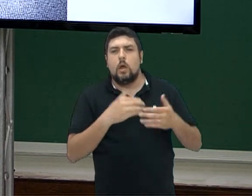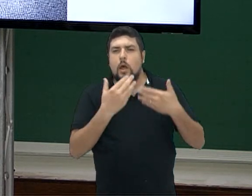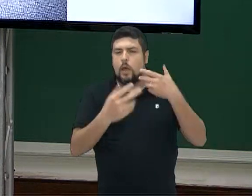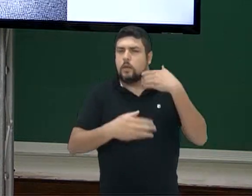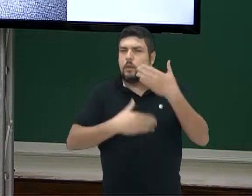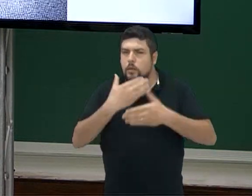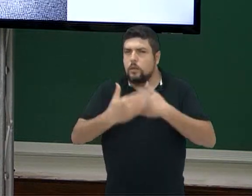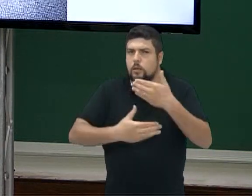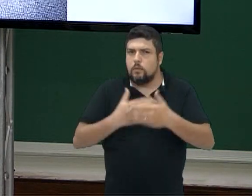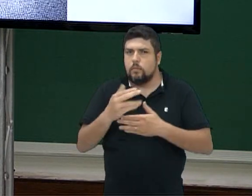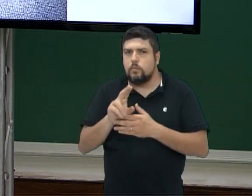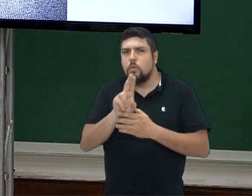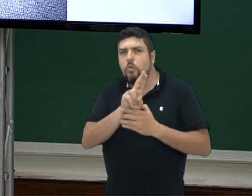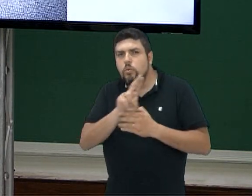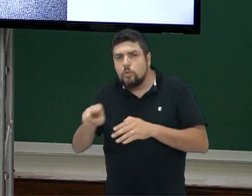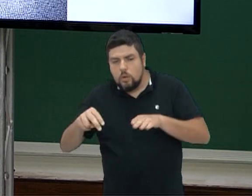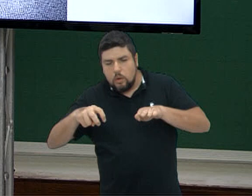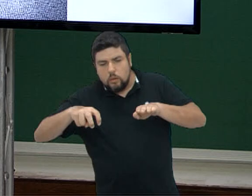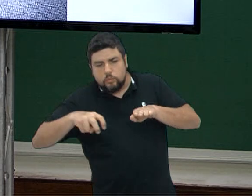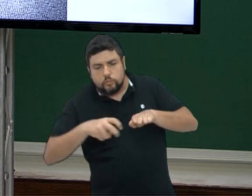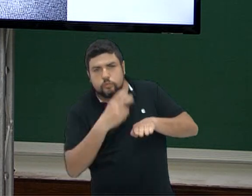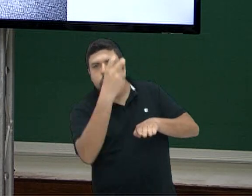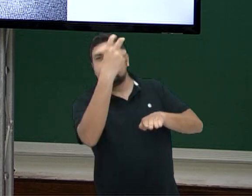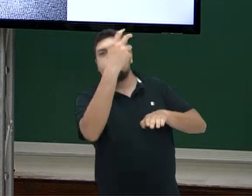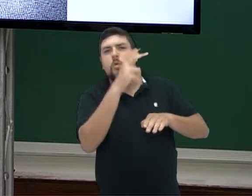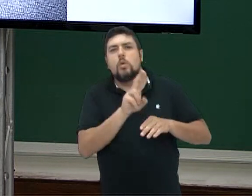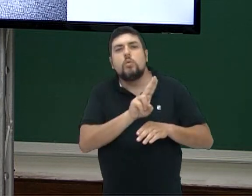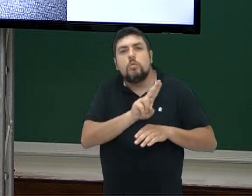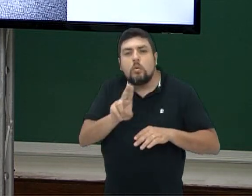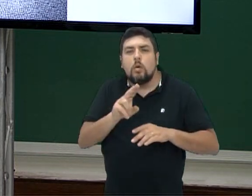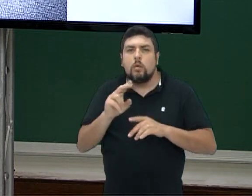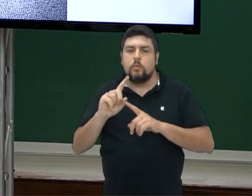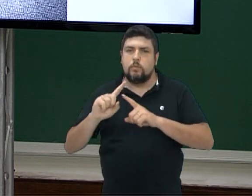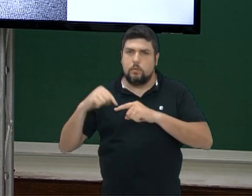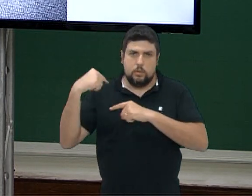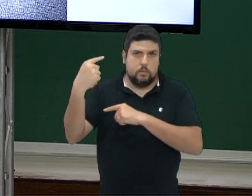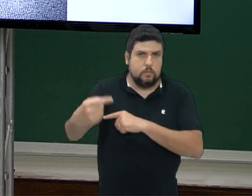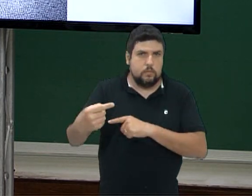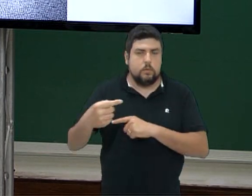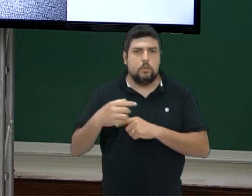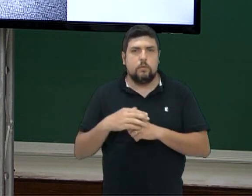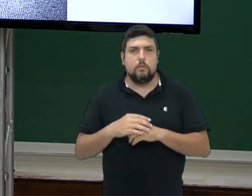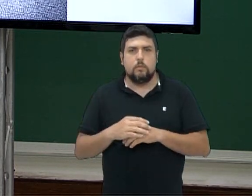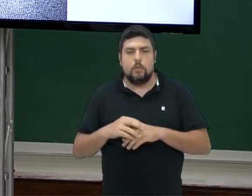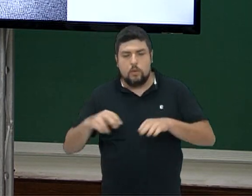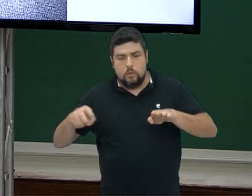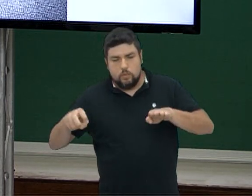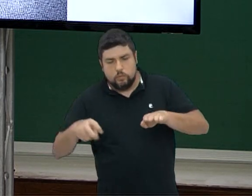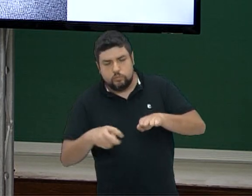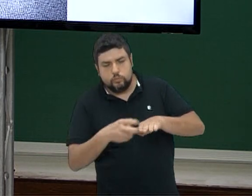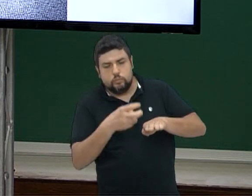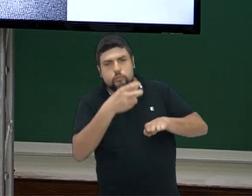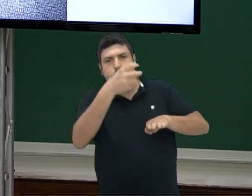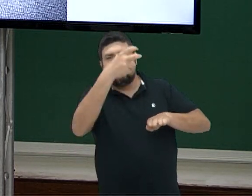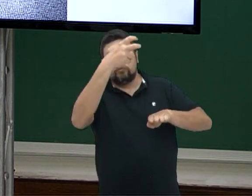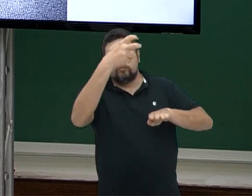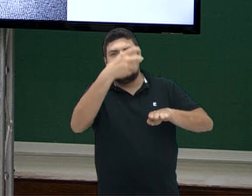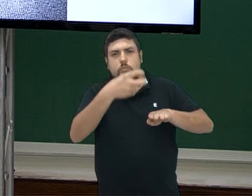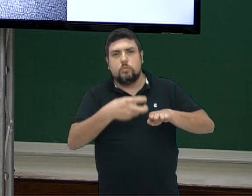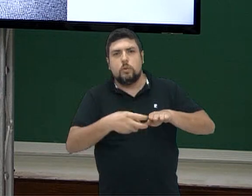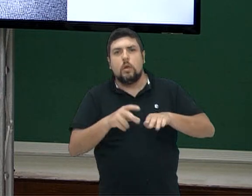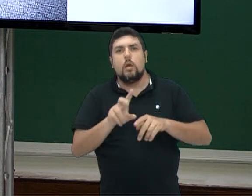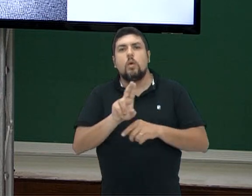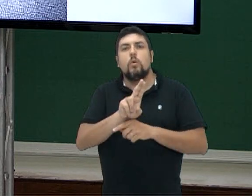posteriormente. Então, esse tipo de modalidade no skate ficou conhecido como vertical justamente por causa, né,